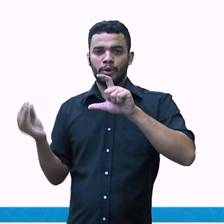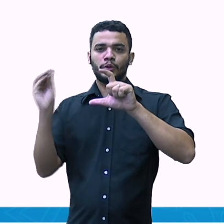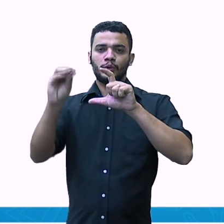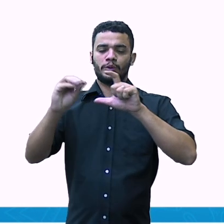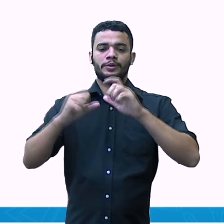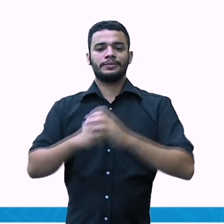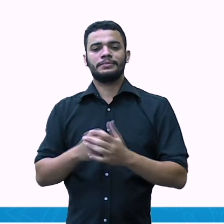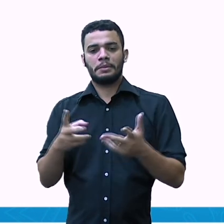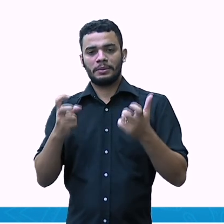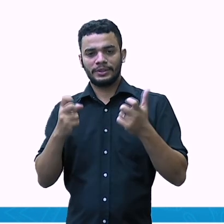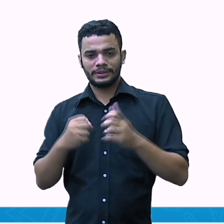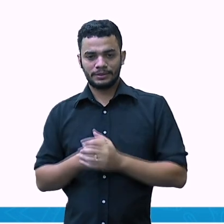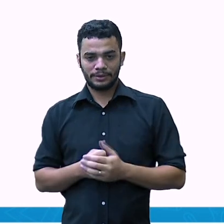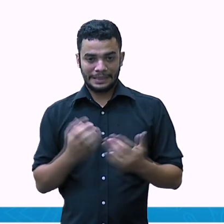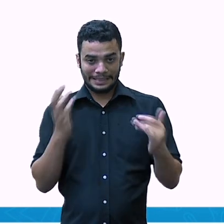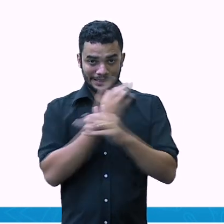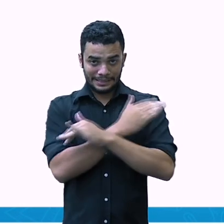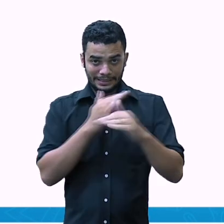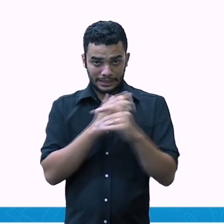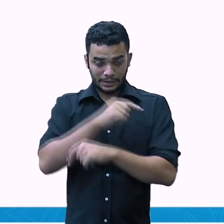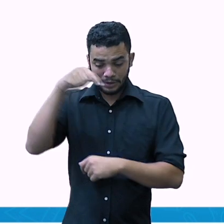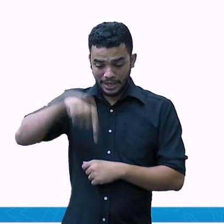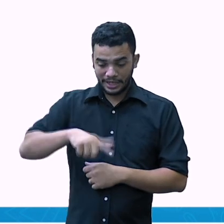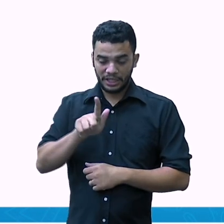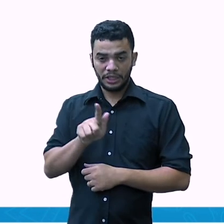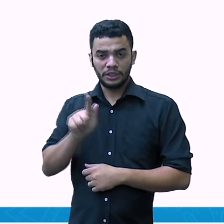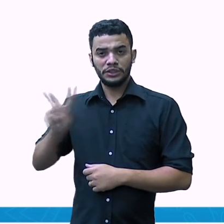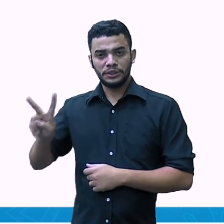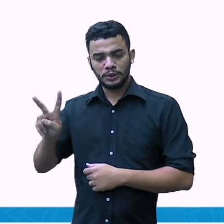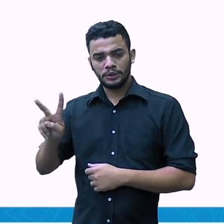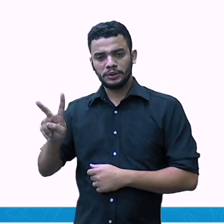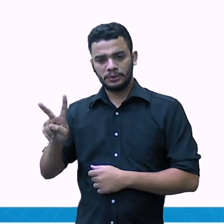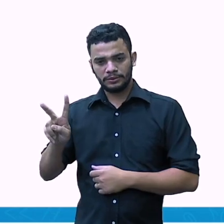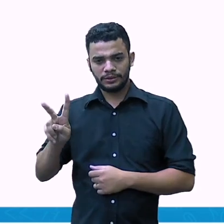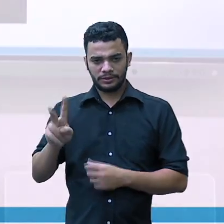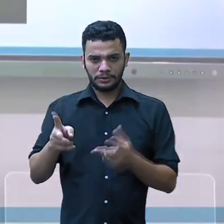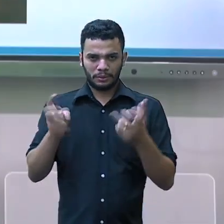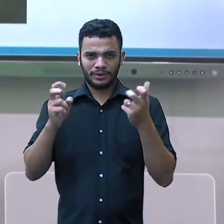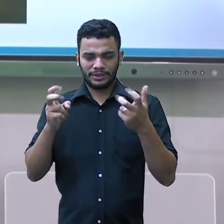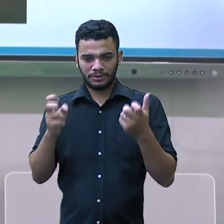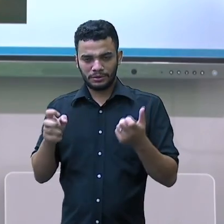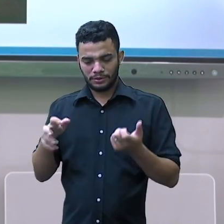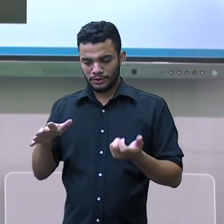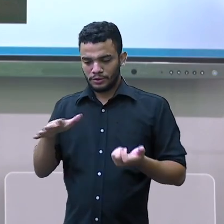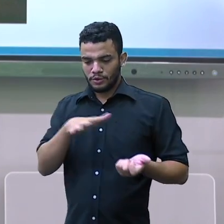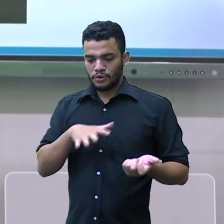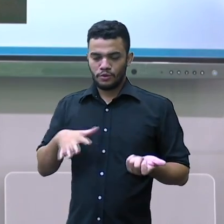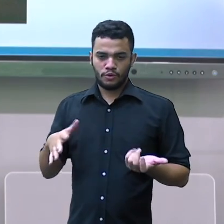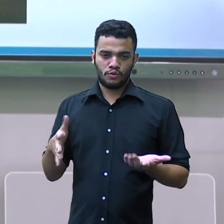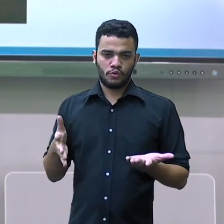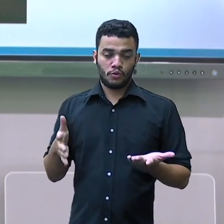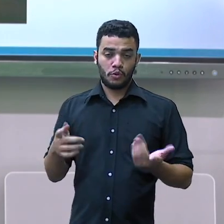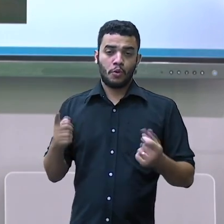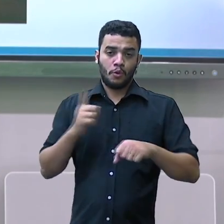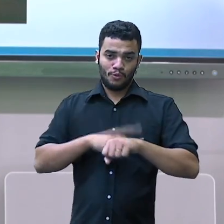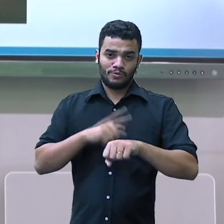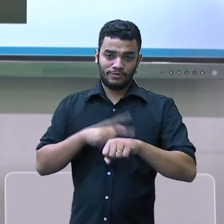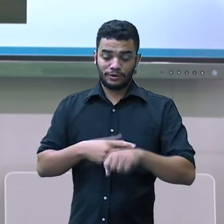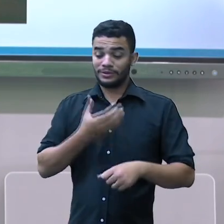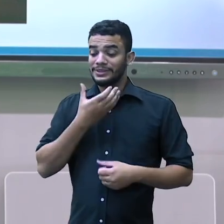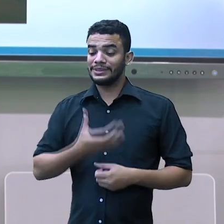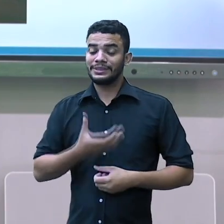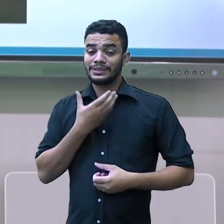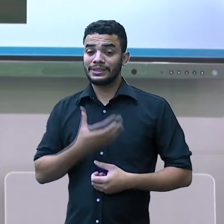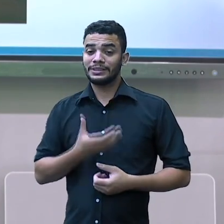Natal. Então esse é o nosso centro da cidade, aquela mesma imagem que nós vimos anteriormente, uma mesma rua, certo? Uma mesma avenida, só que